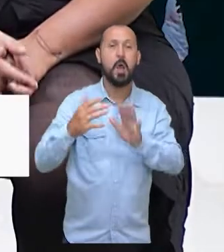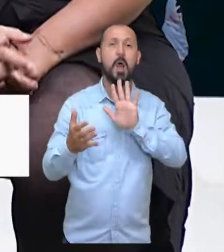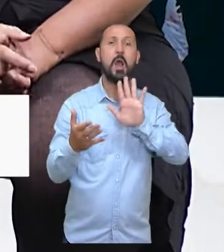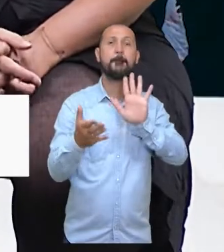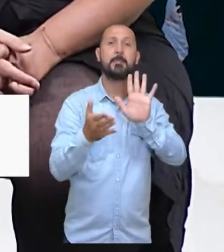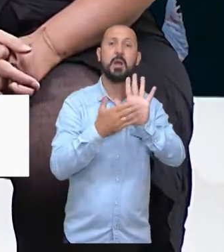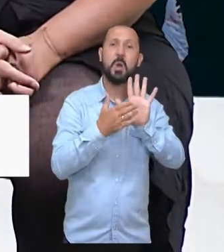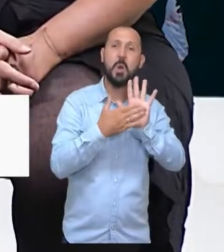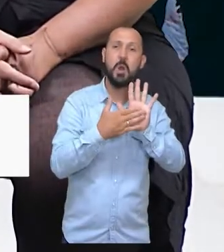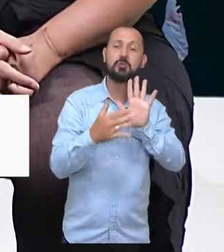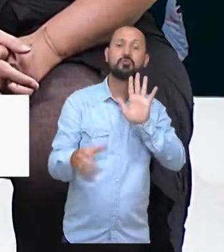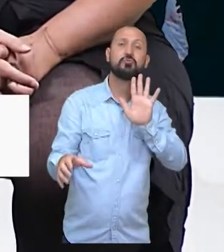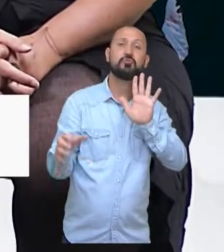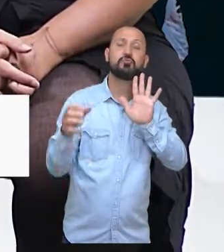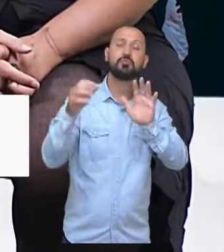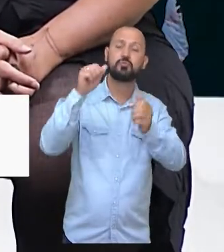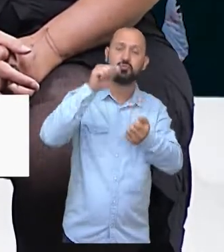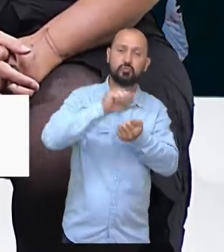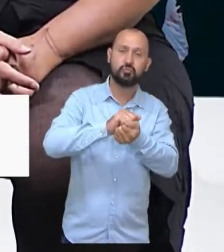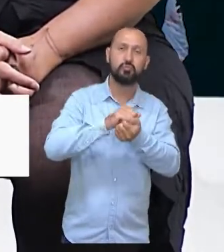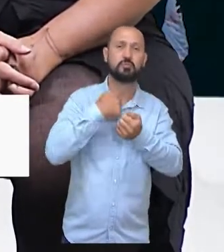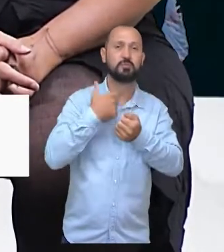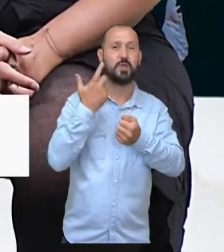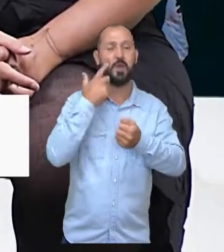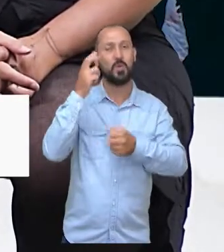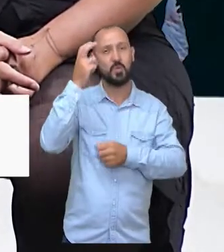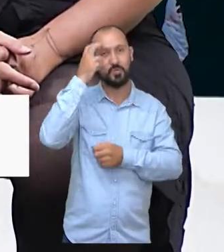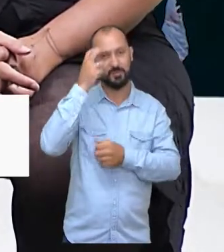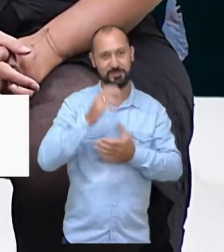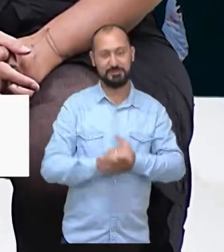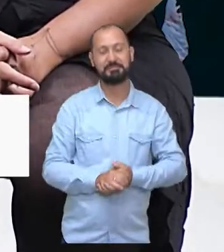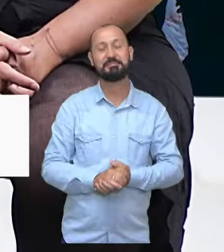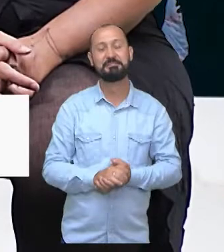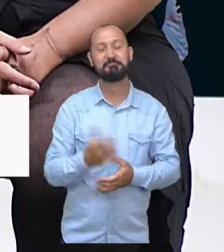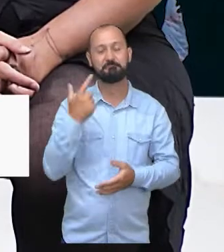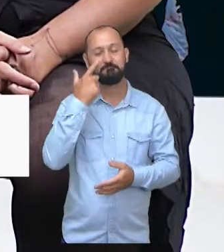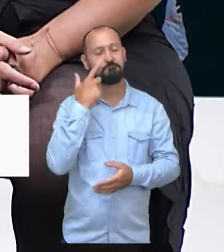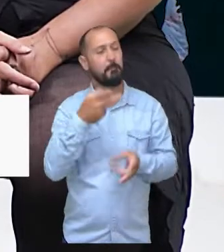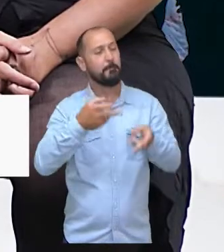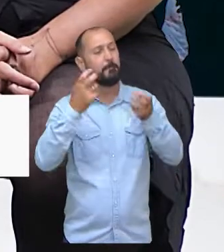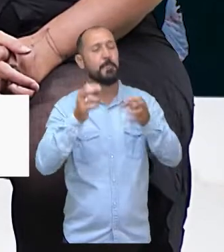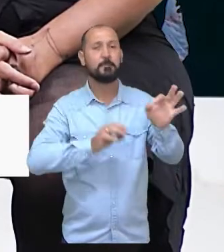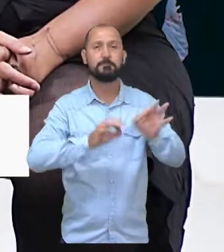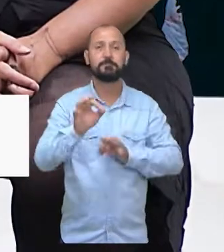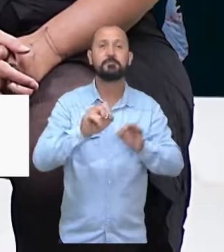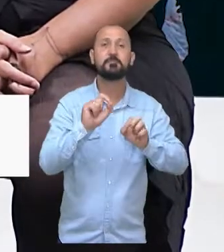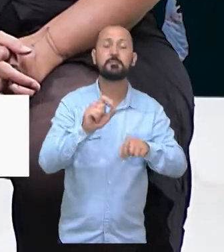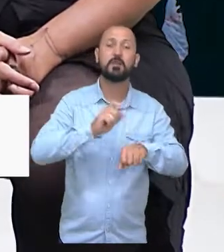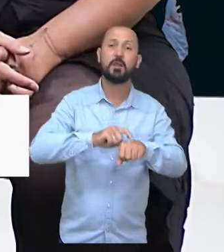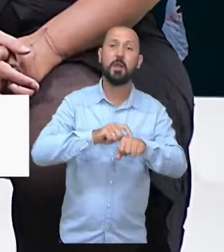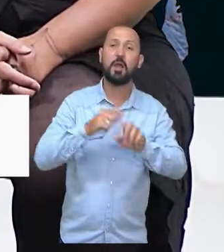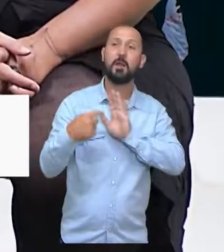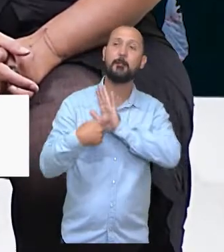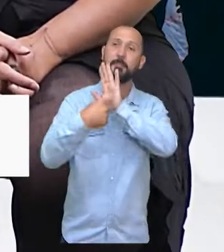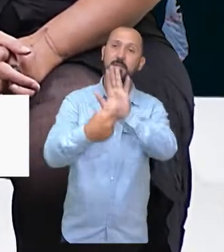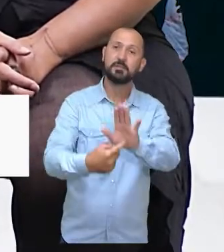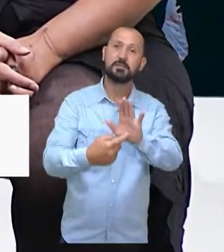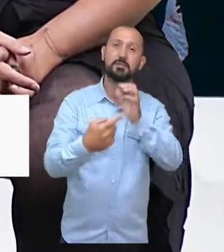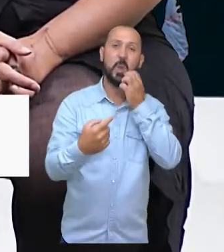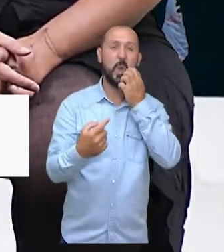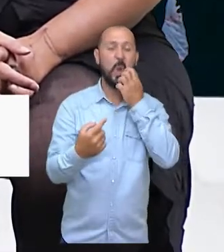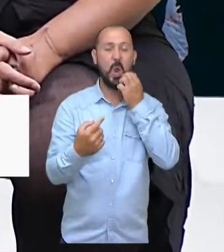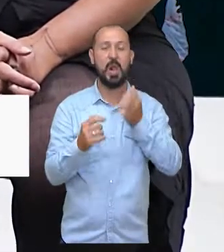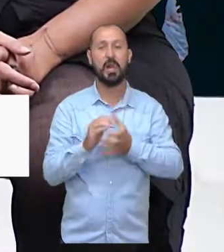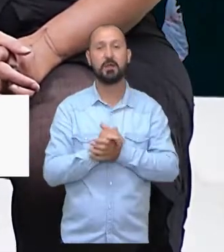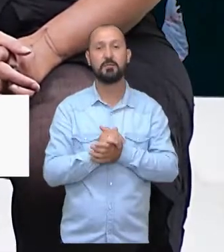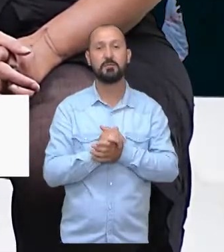questão da pauta da cultura. E nessa construção, né, o que a gente observa é que os espetáculos, as apresentações